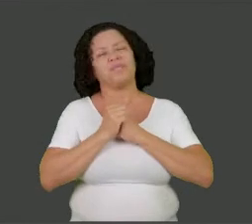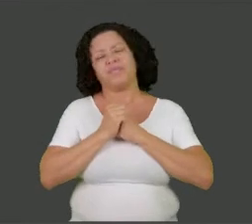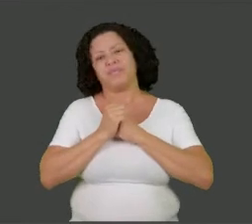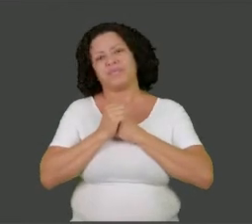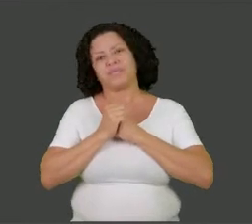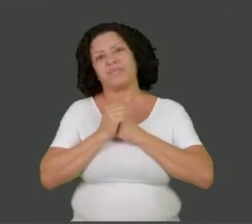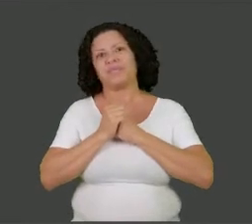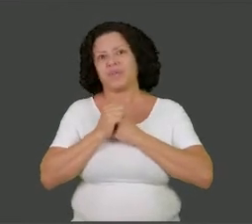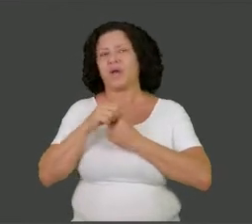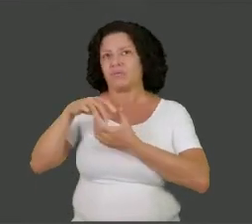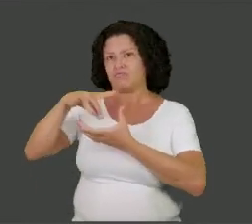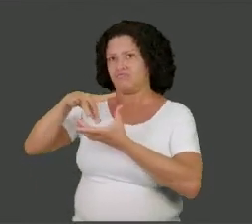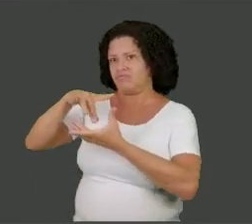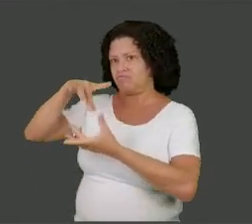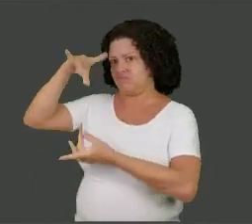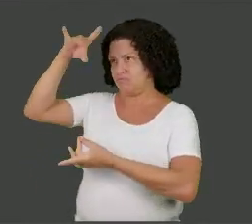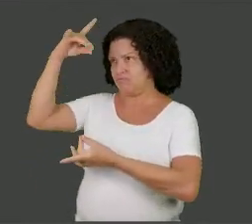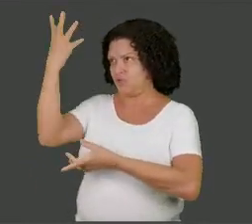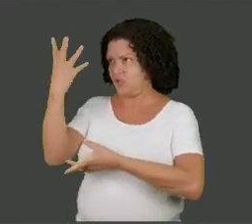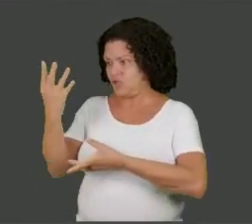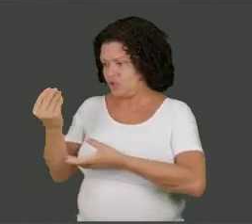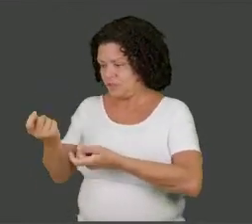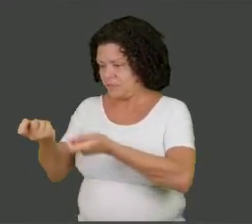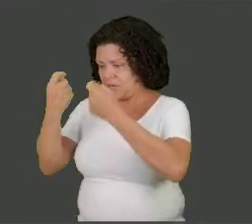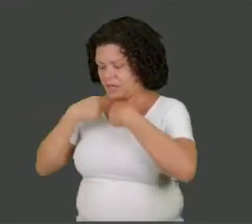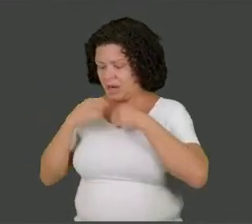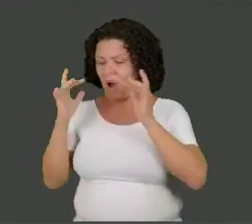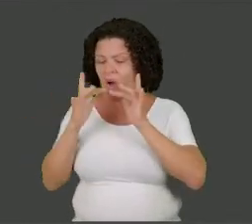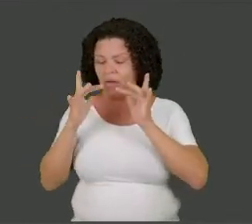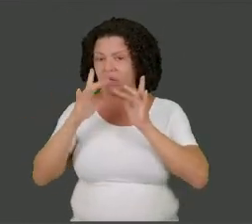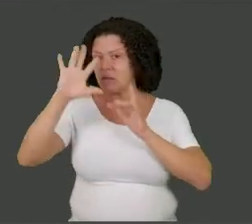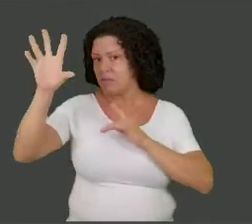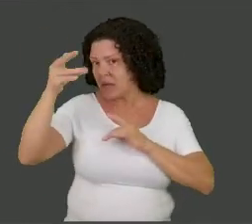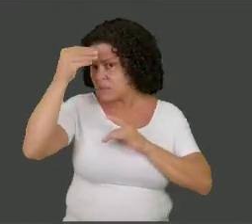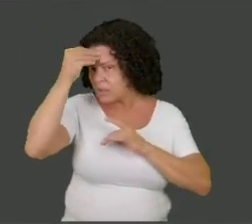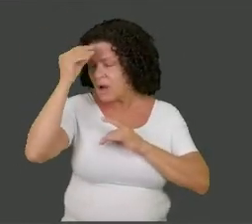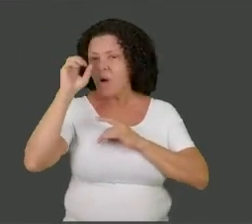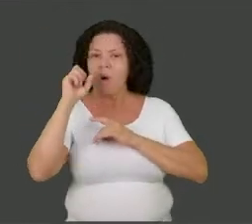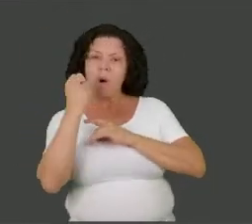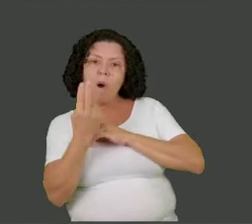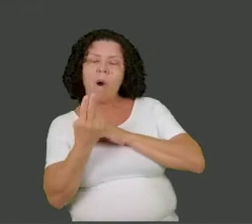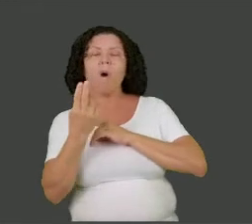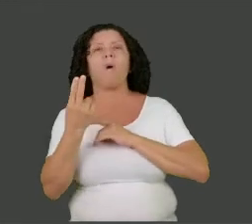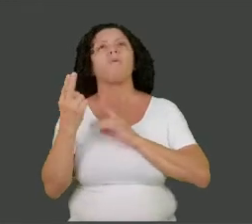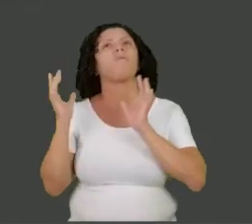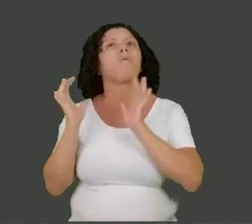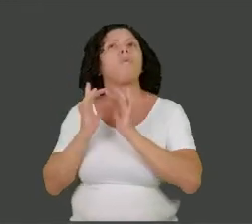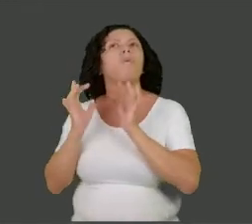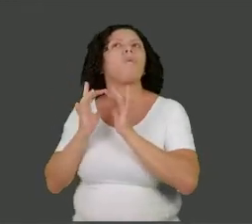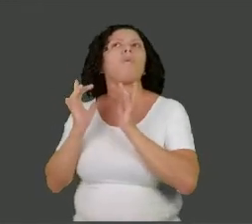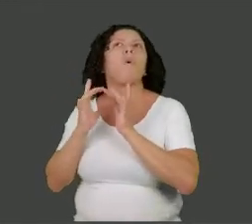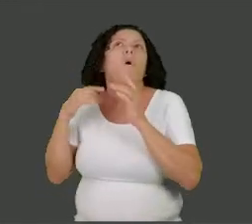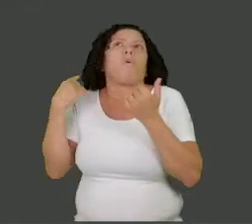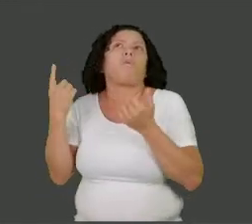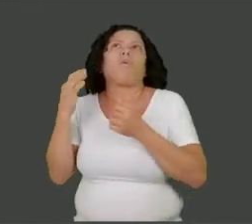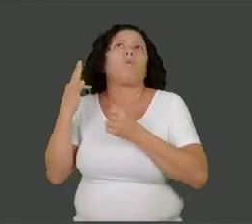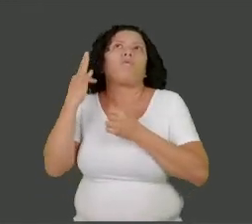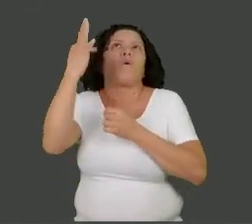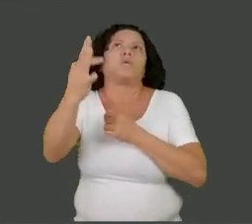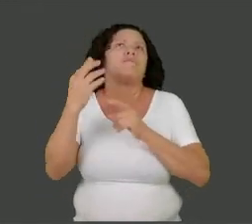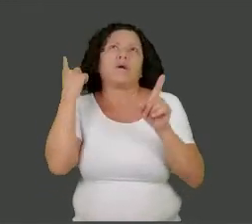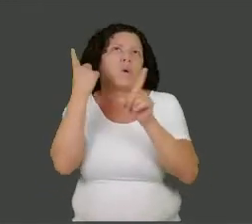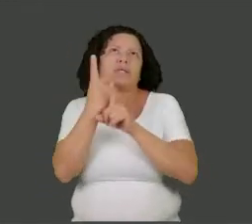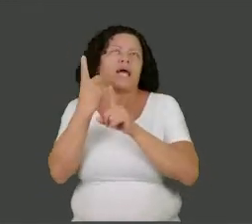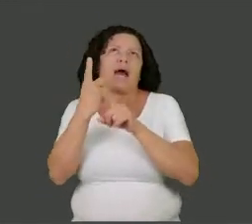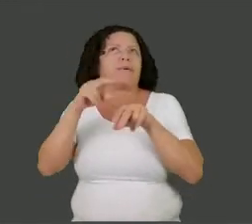meios que o Espiritismo nos dá, né, pelo contato mediúnico, ou iremos nos encontrar, porque um dia nós